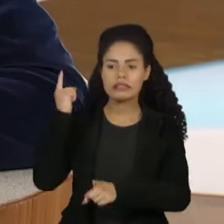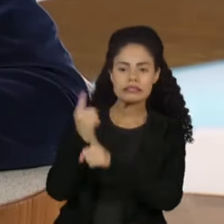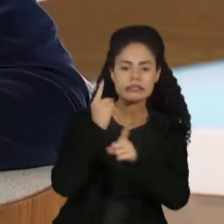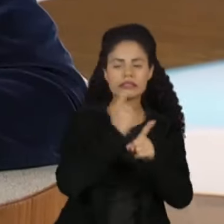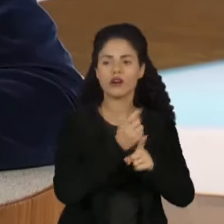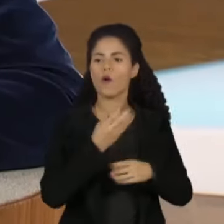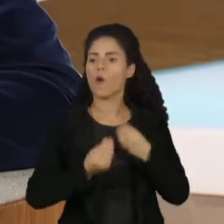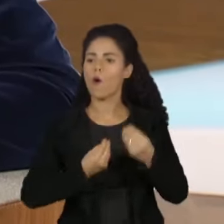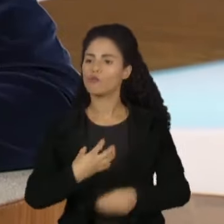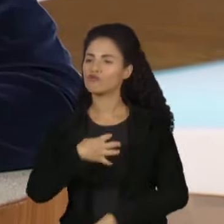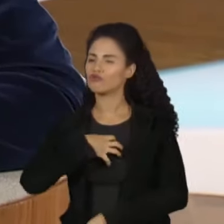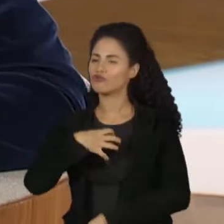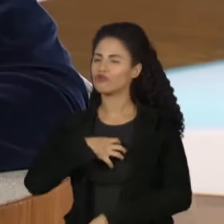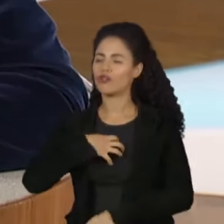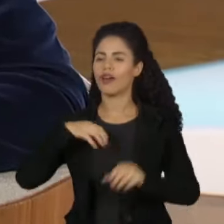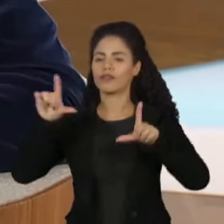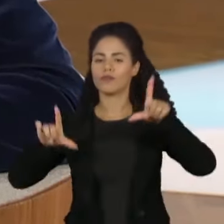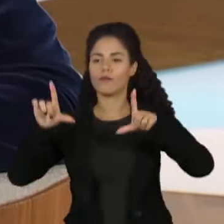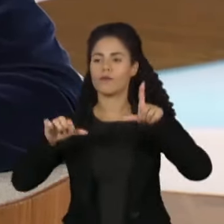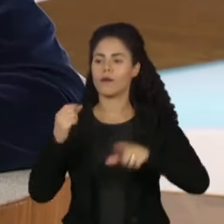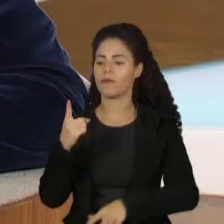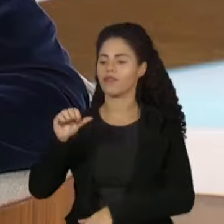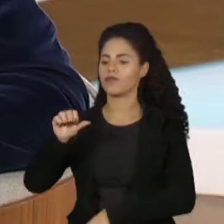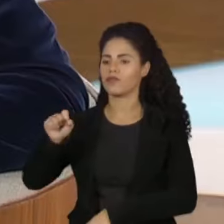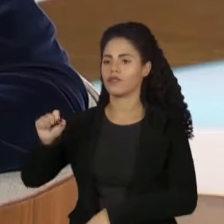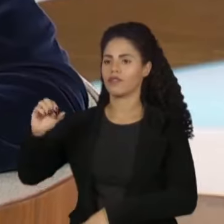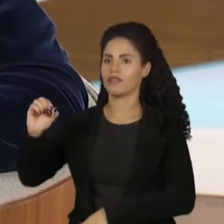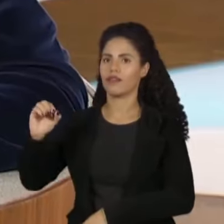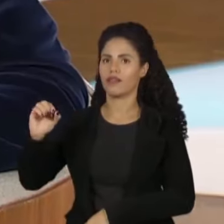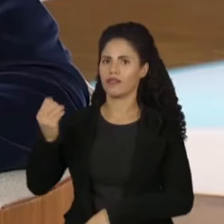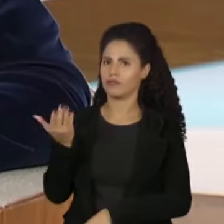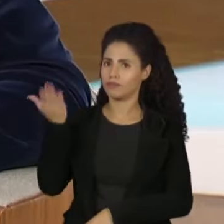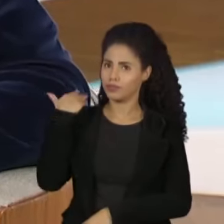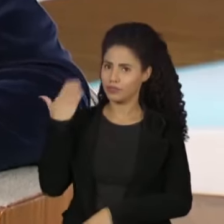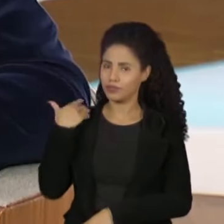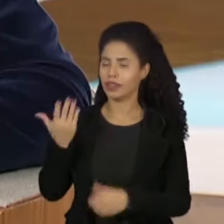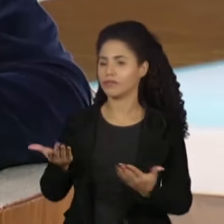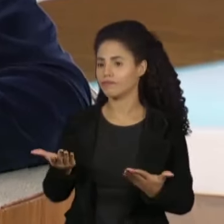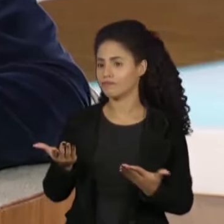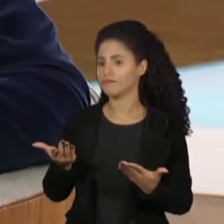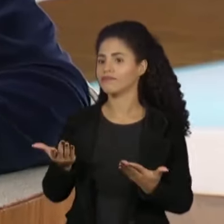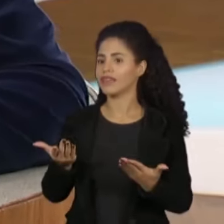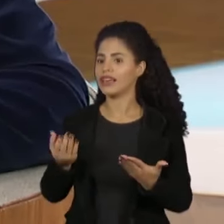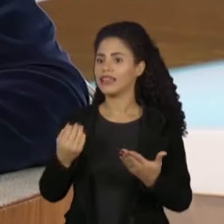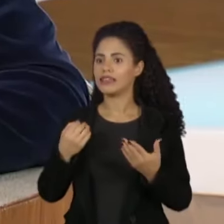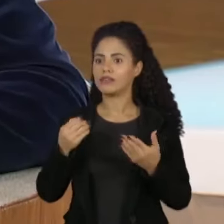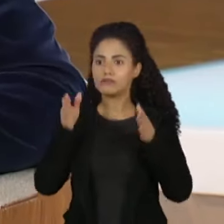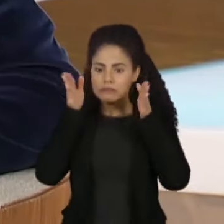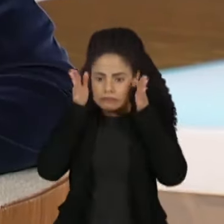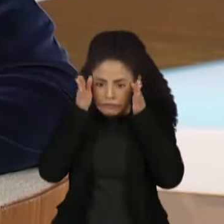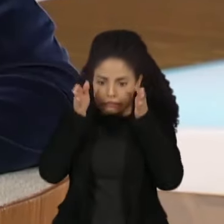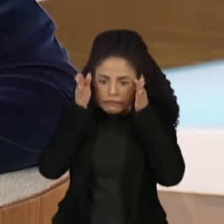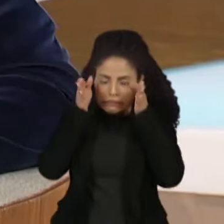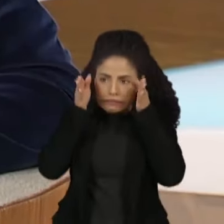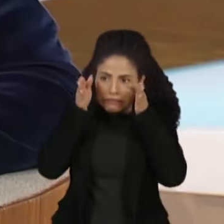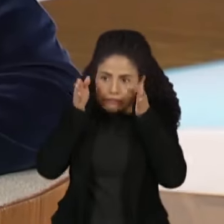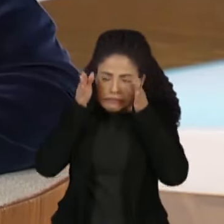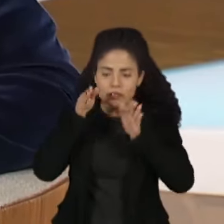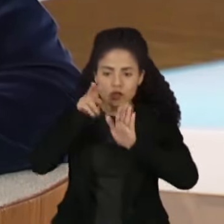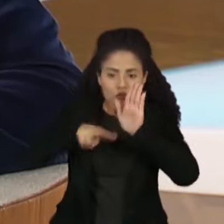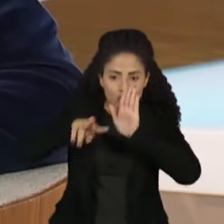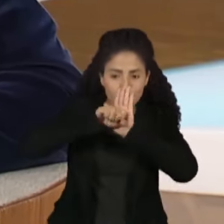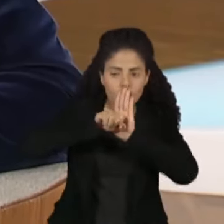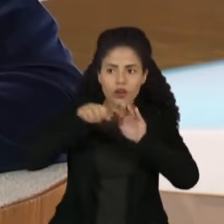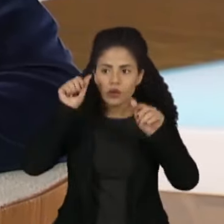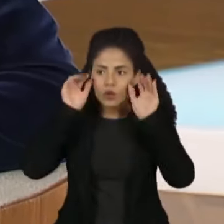a linguagem da televisão ali nos anos 80 início de anos 80 e era muito quadradinho o audiovisual né da